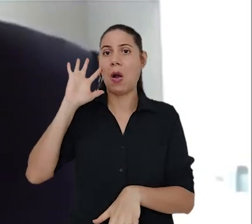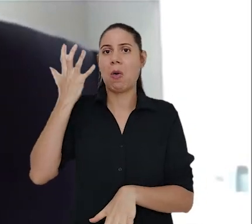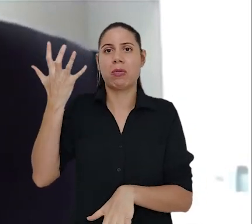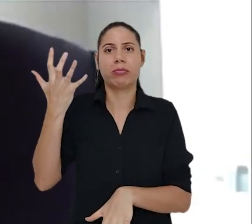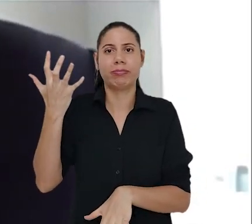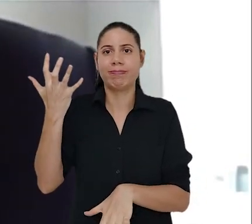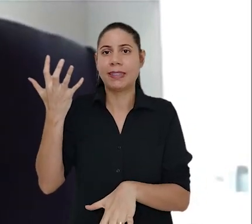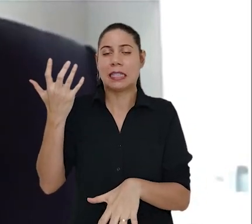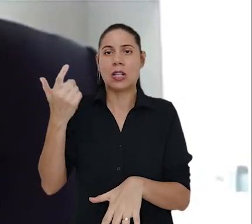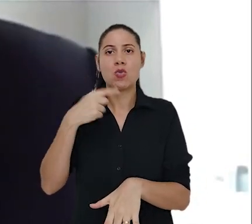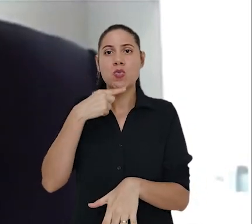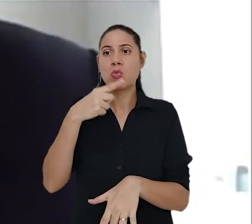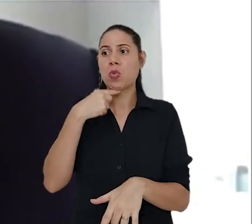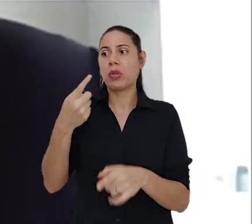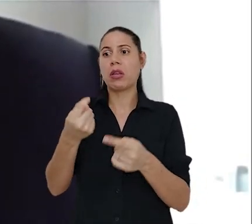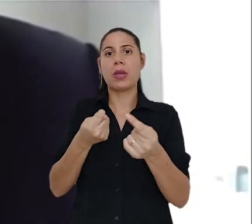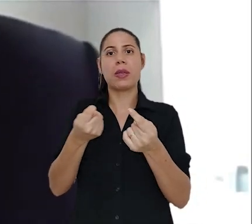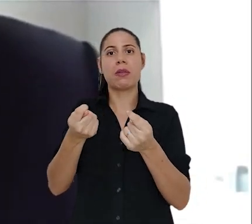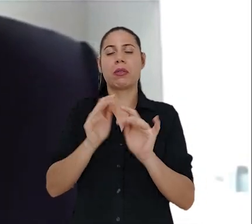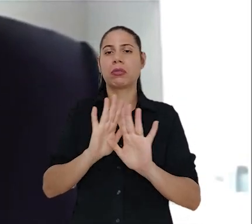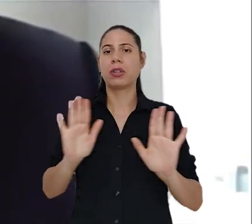imprevisível, incontrolável,